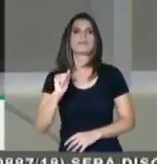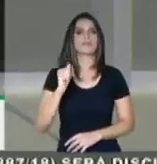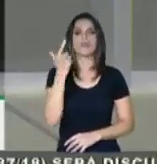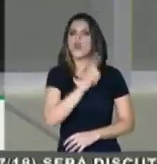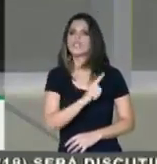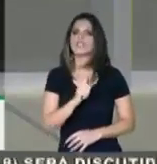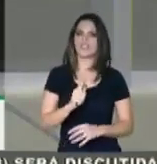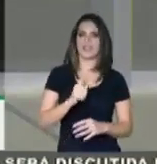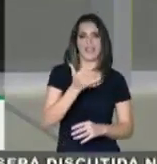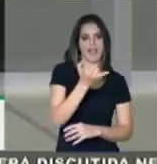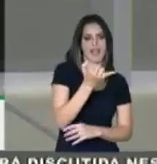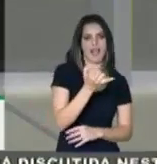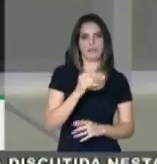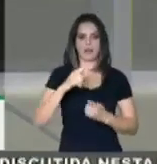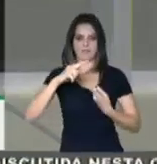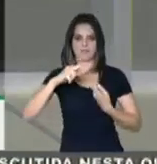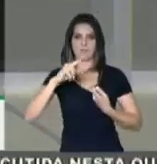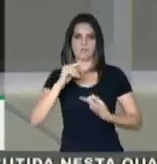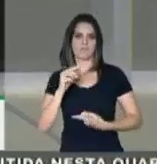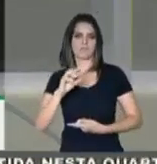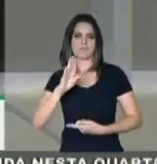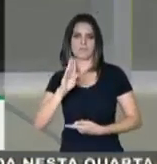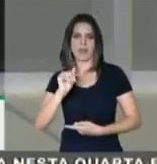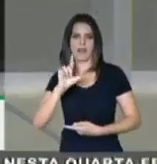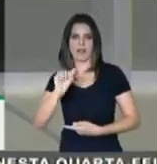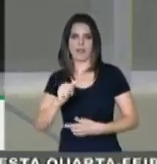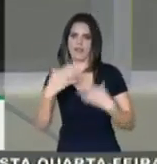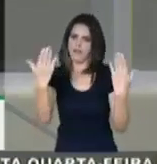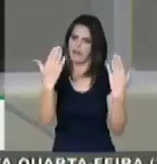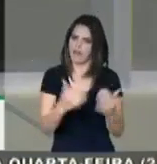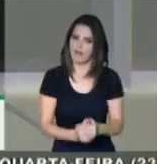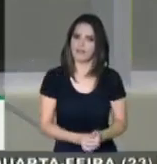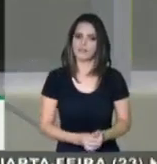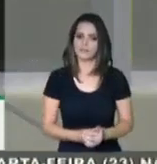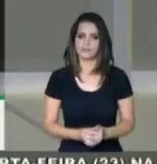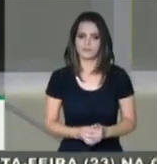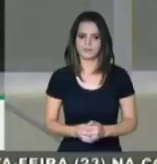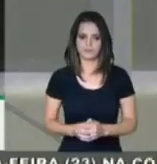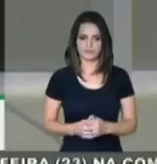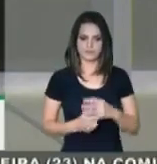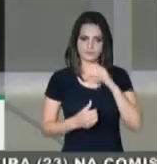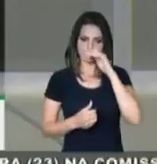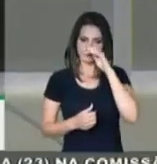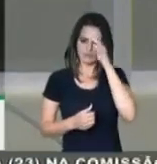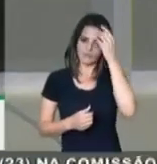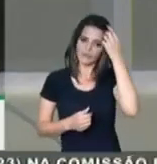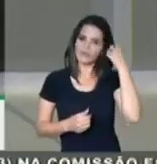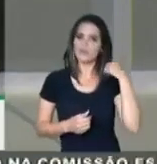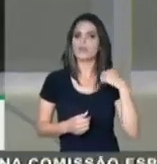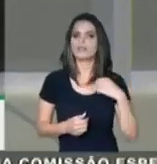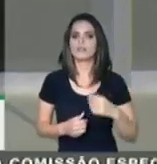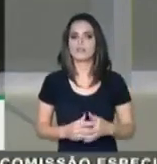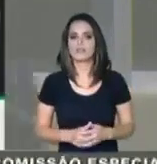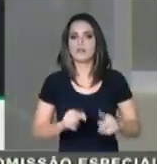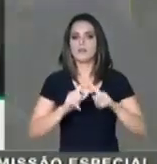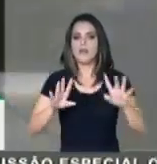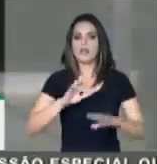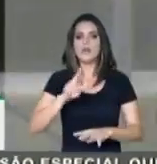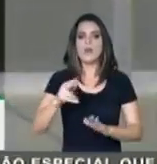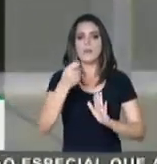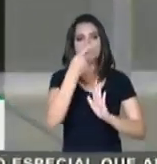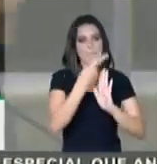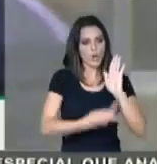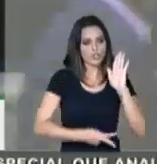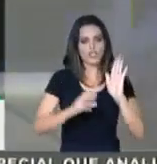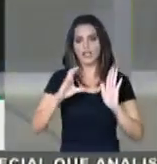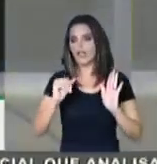à munição. Quem é CAC de verdade concorda com um projeto que valorize os CACs, que preserve a relação dos CACs, mas não pegar um projeto